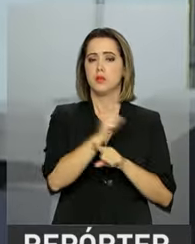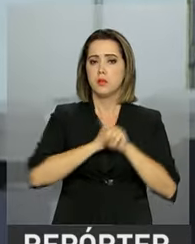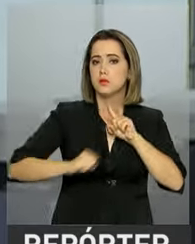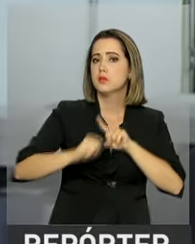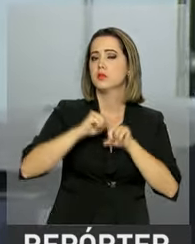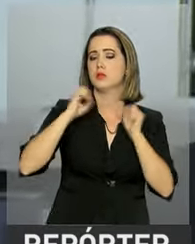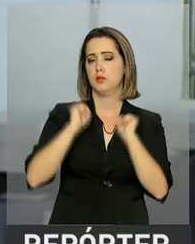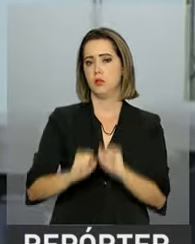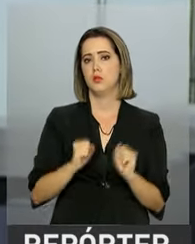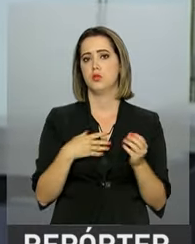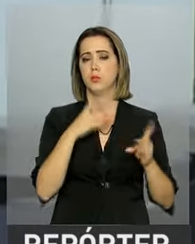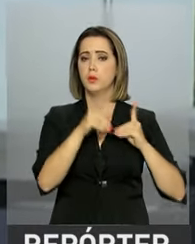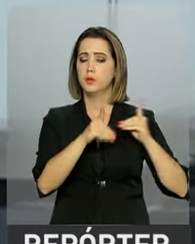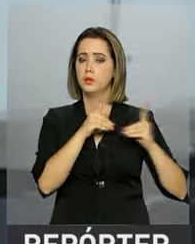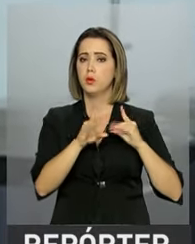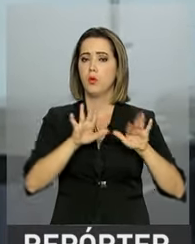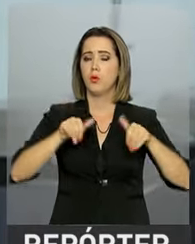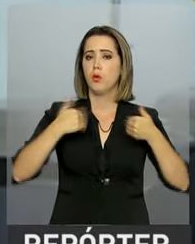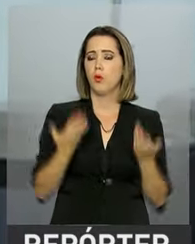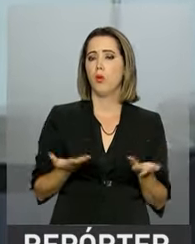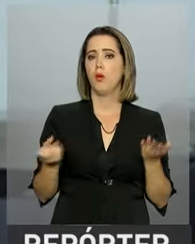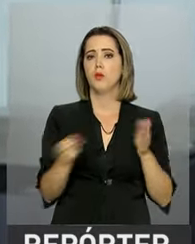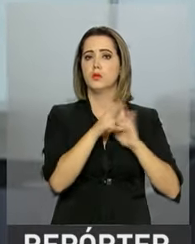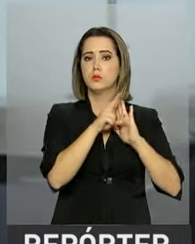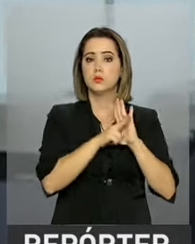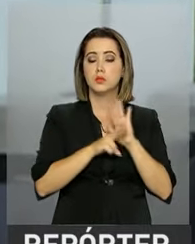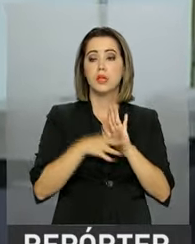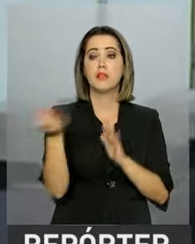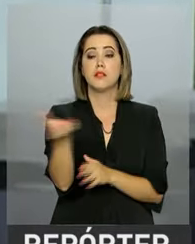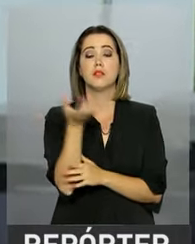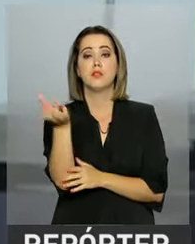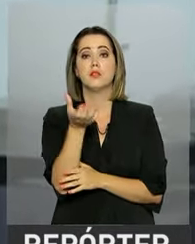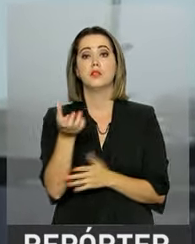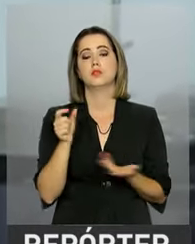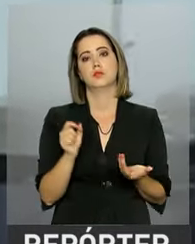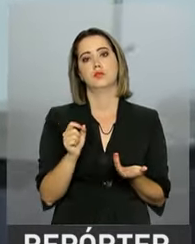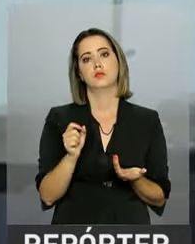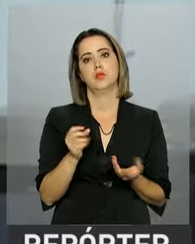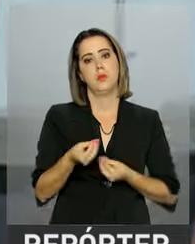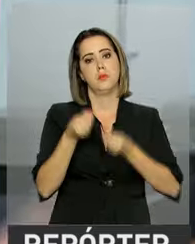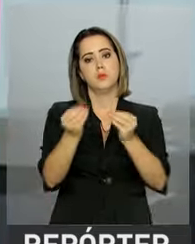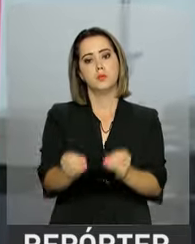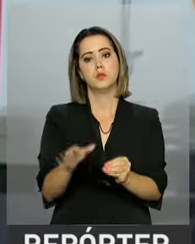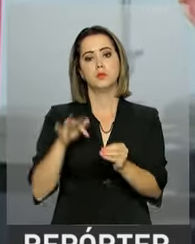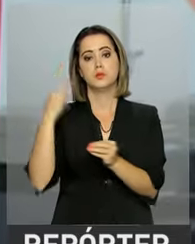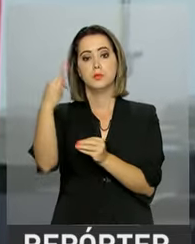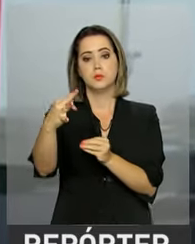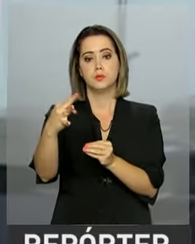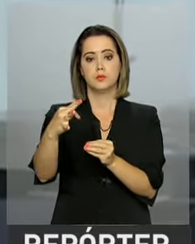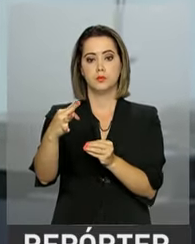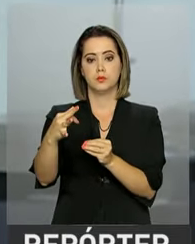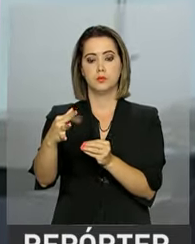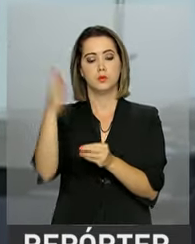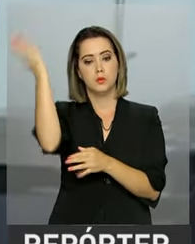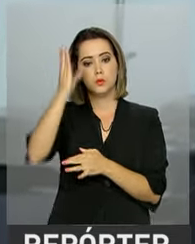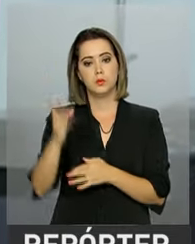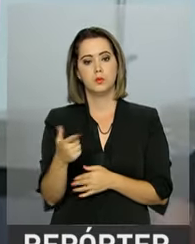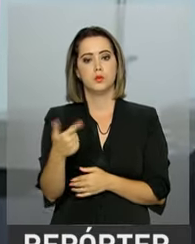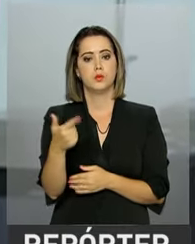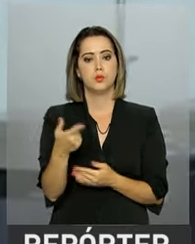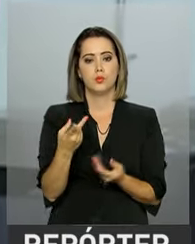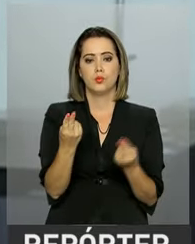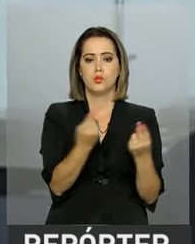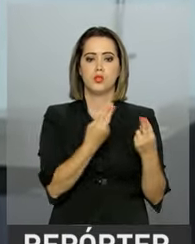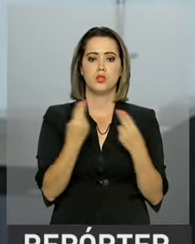eh discutir Qual é a reforma que deseja para para garantir que no futuro o Brasil não tem o